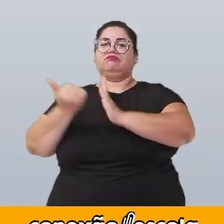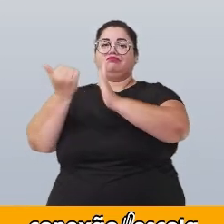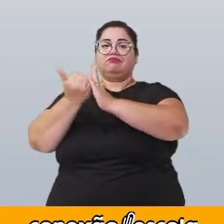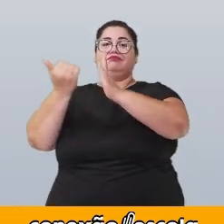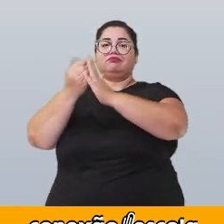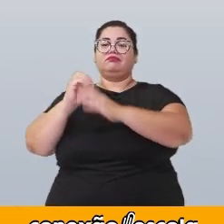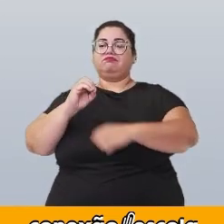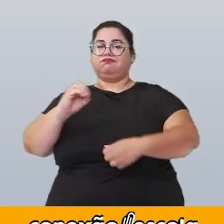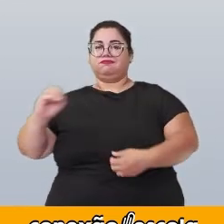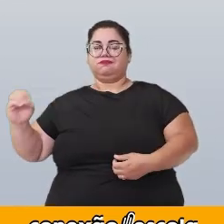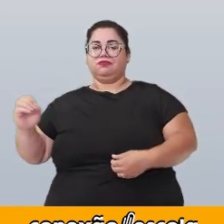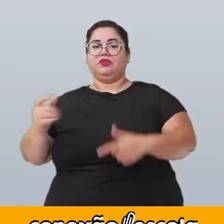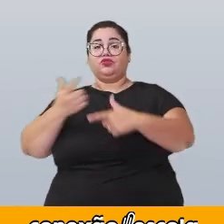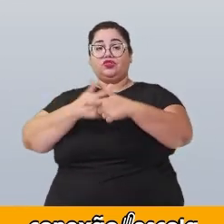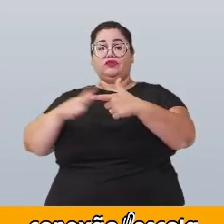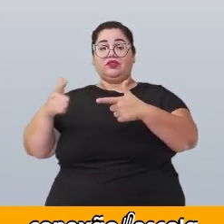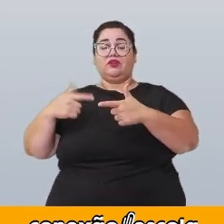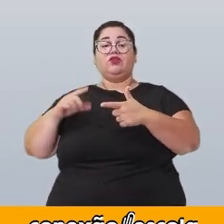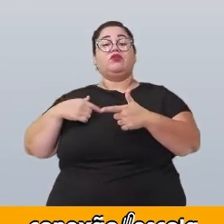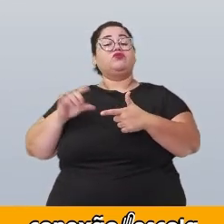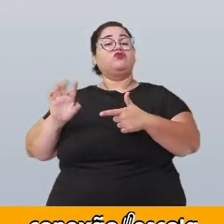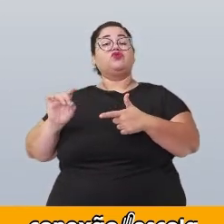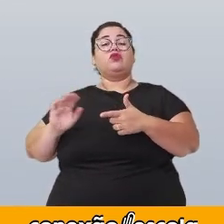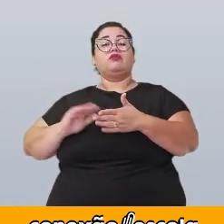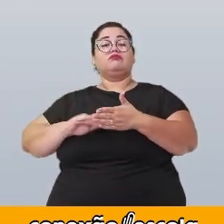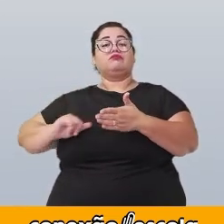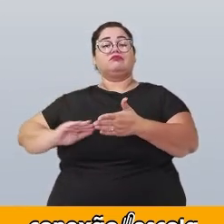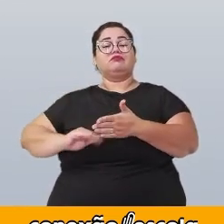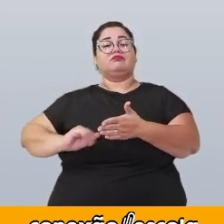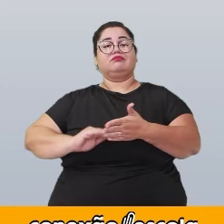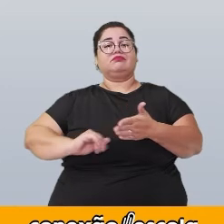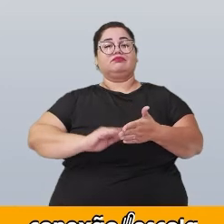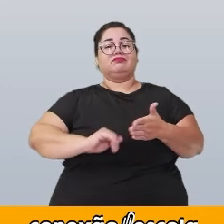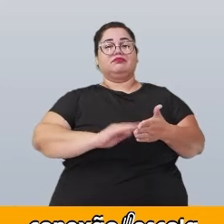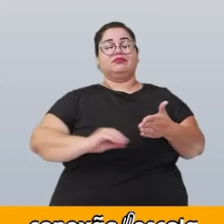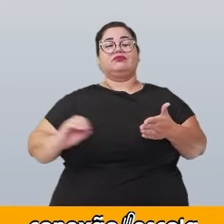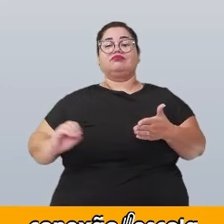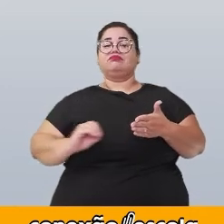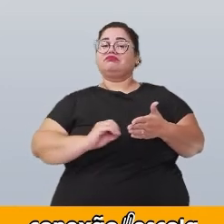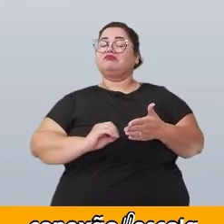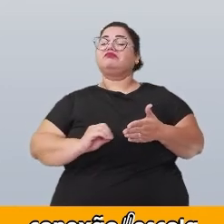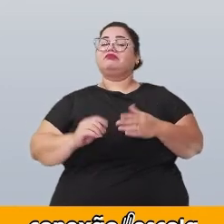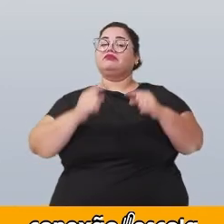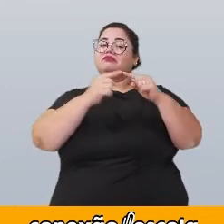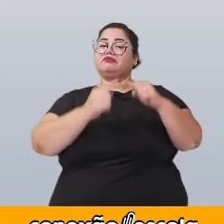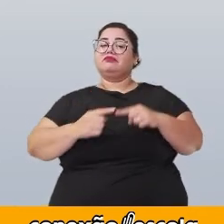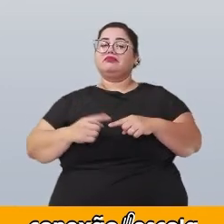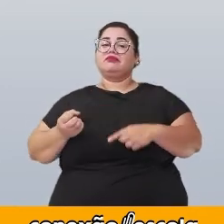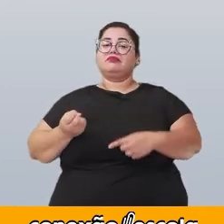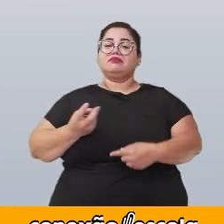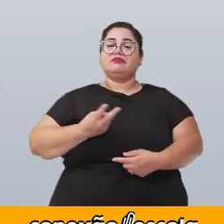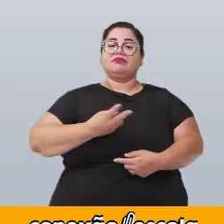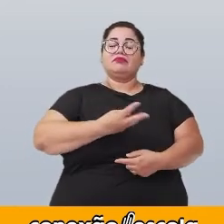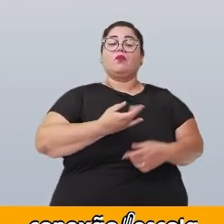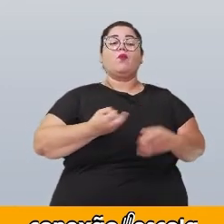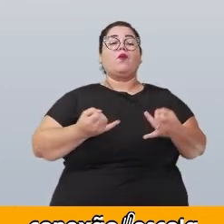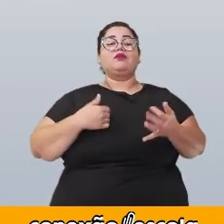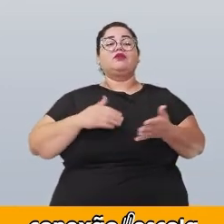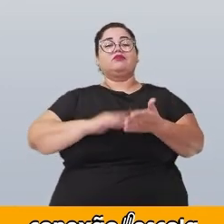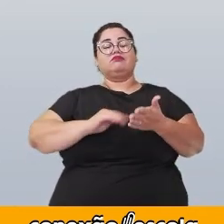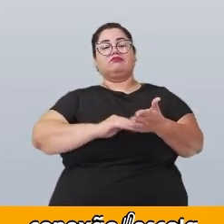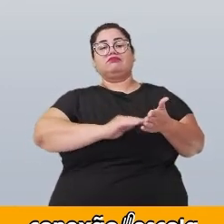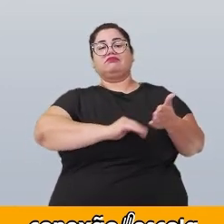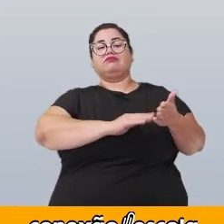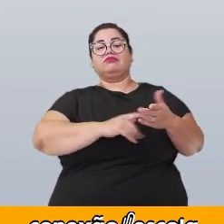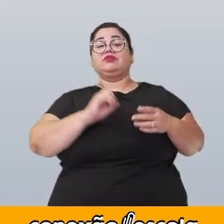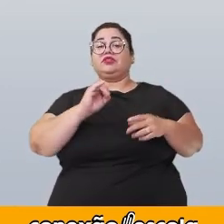zeros. Na divisão, eu apenas retiro os zeros de acordo com a quantidade que eu